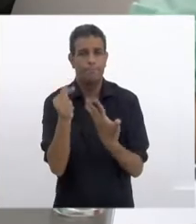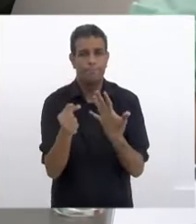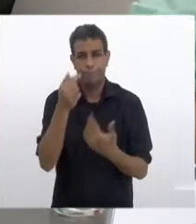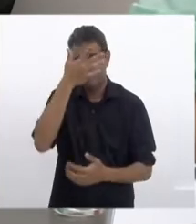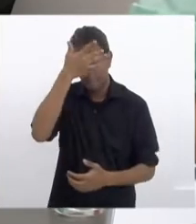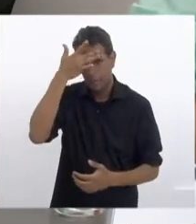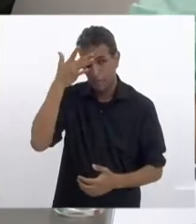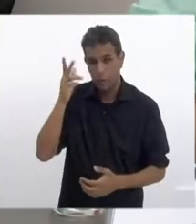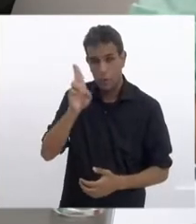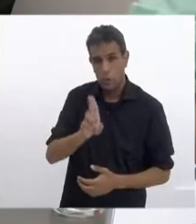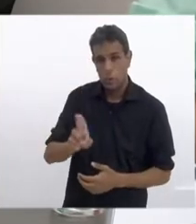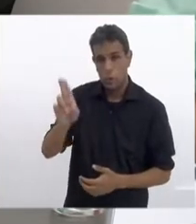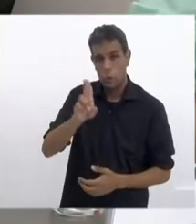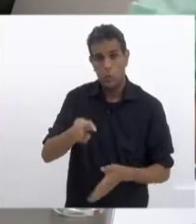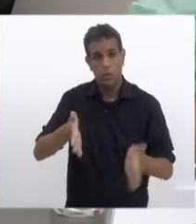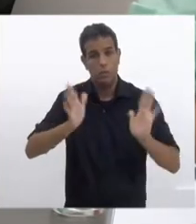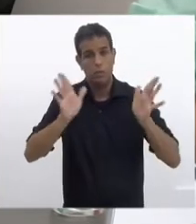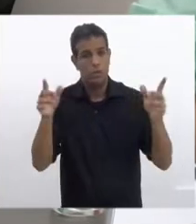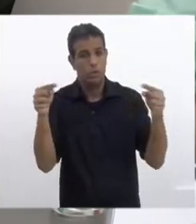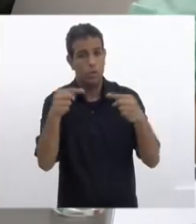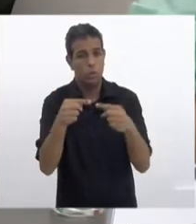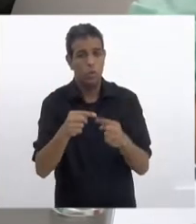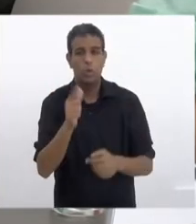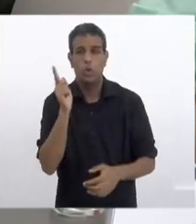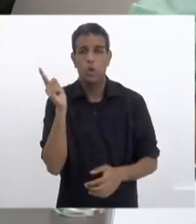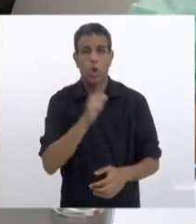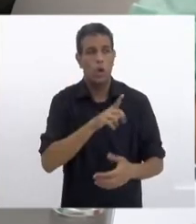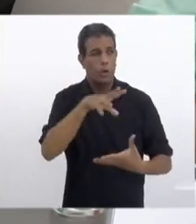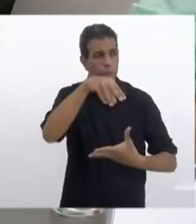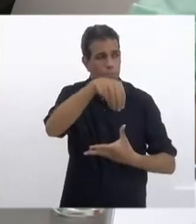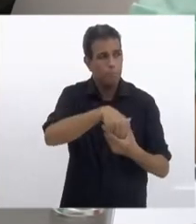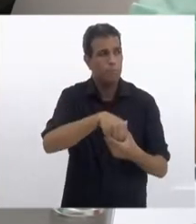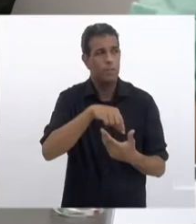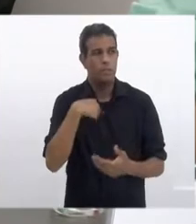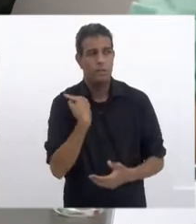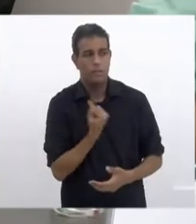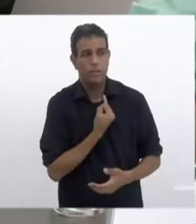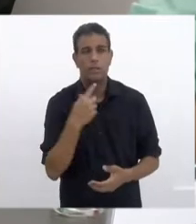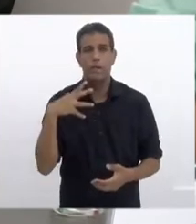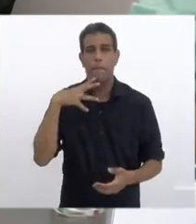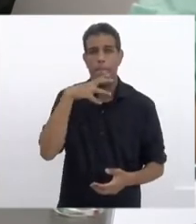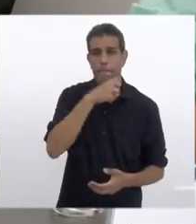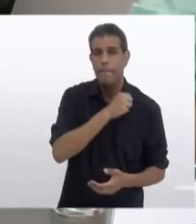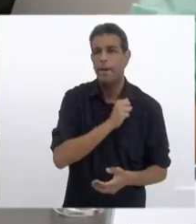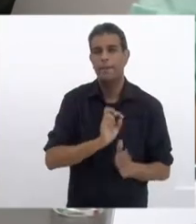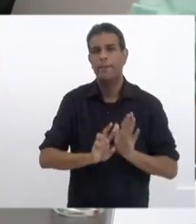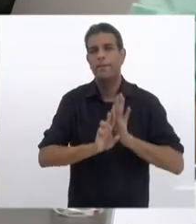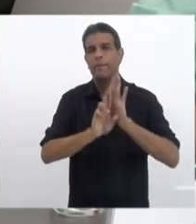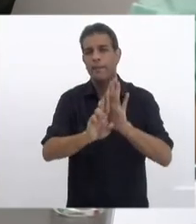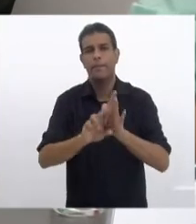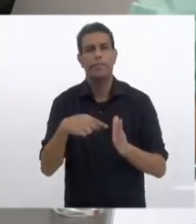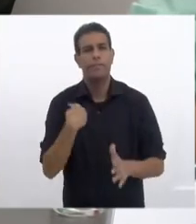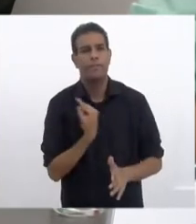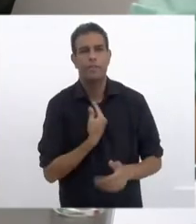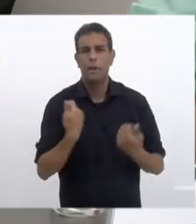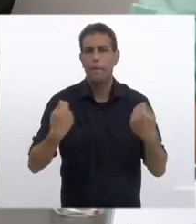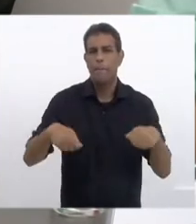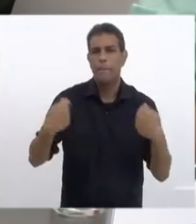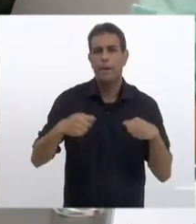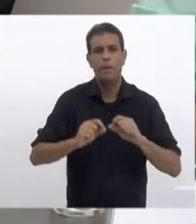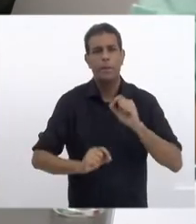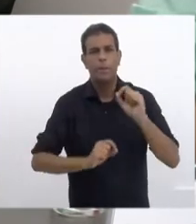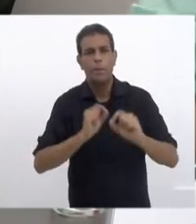usuário simplesmente com aquilo que está dentro daquilo que a gente tem como referência. A gente precisa fazer um